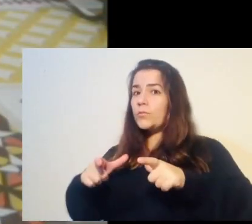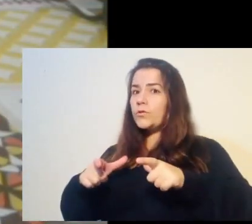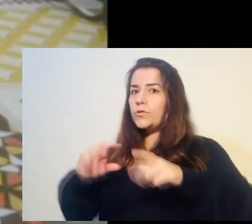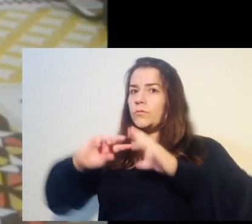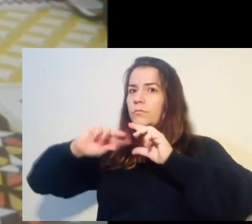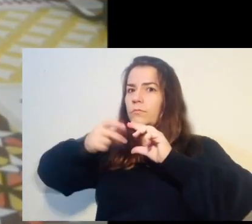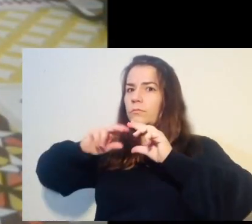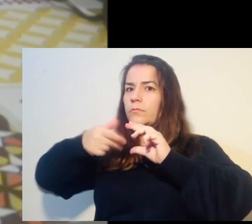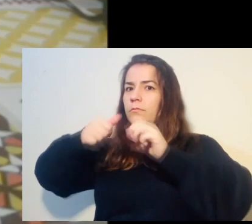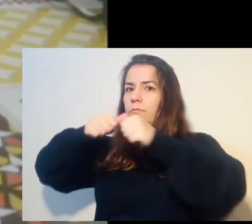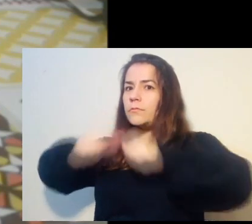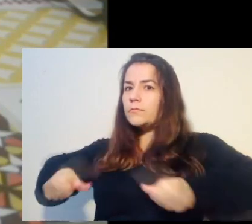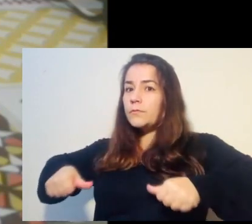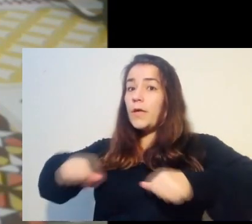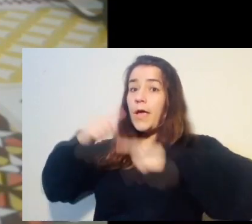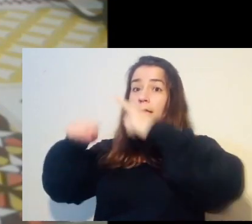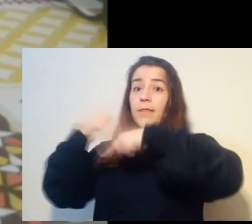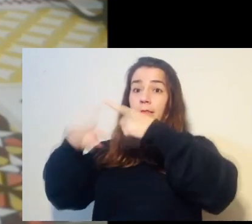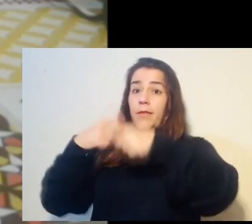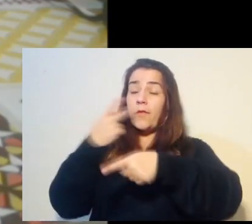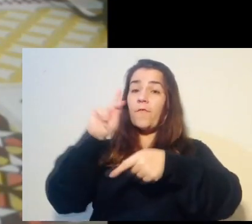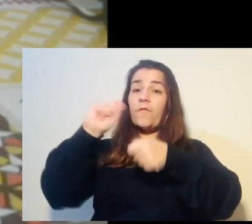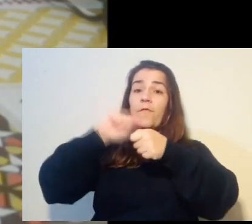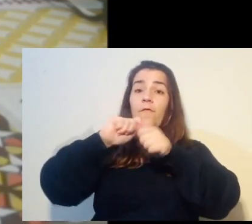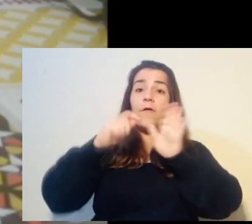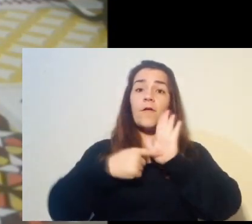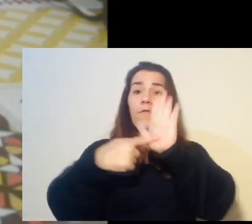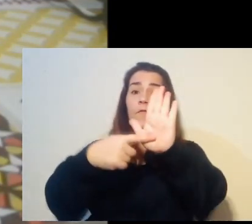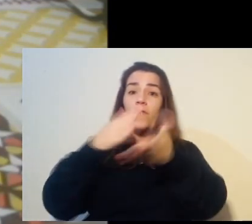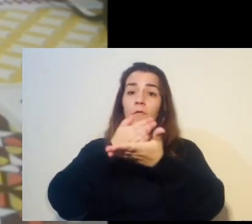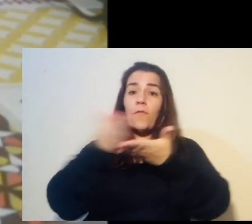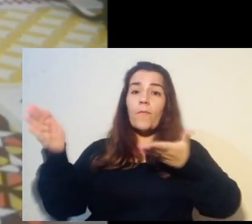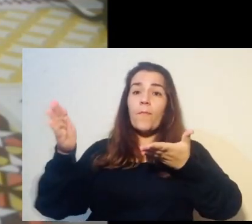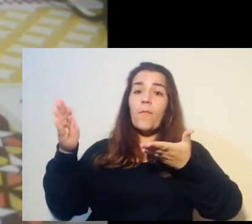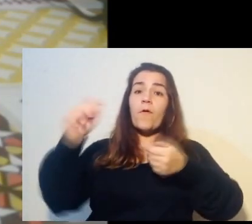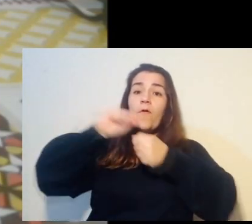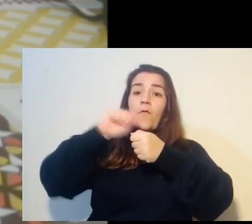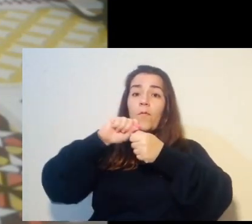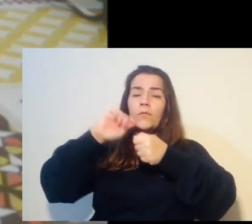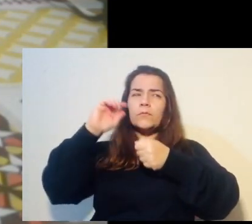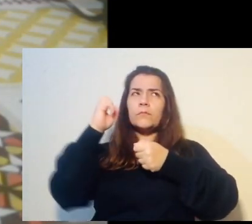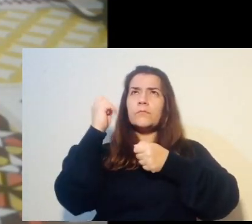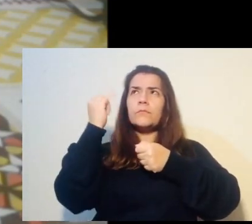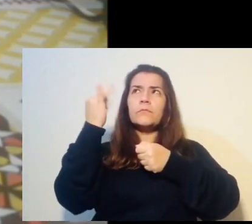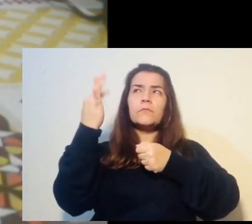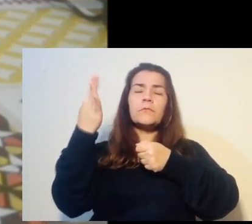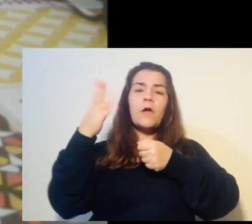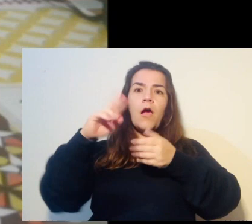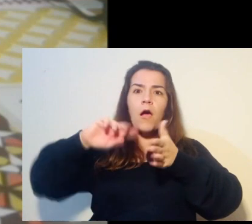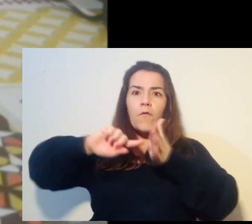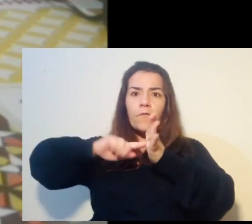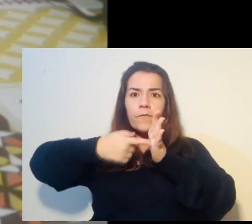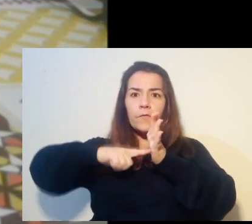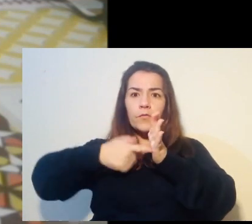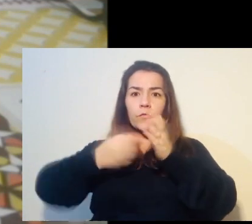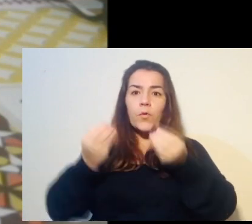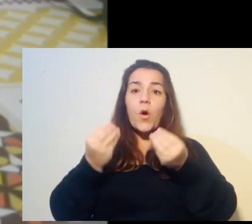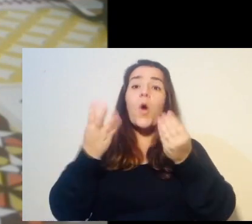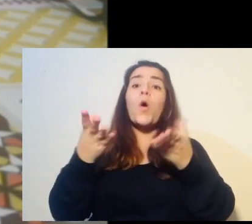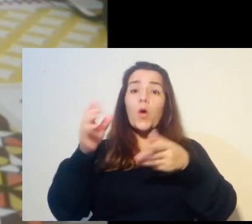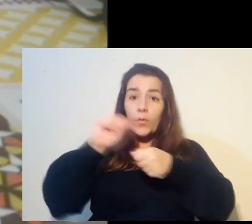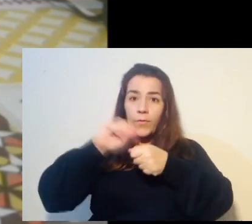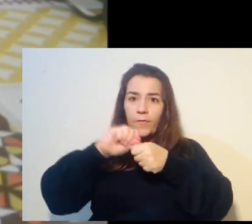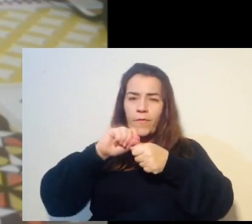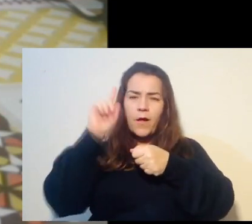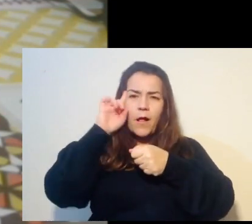de onde a rolha está. A partir dessa informação, a gente vai começar o cálculo do furo. Como